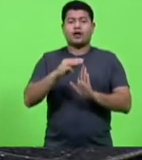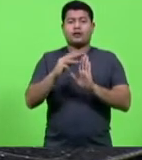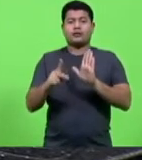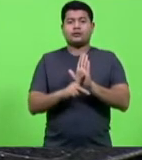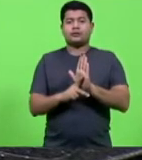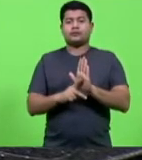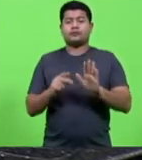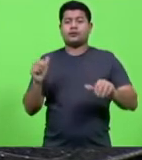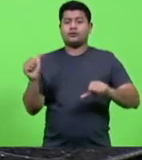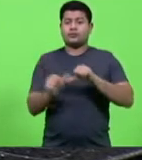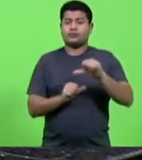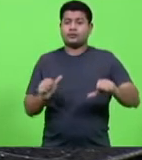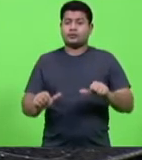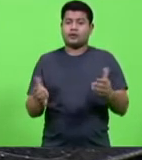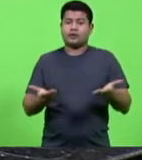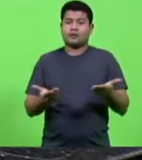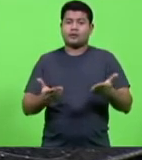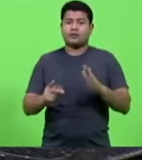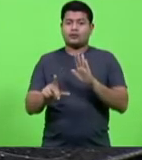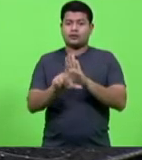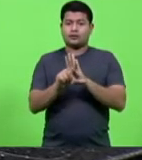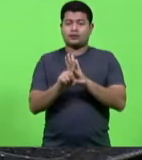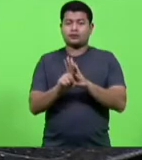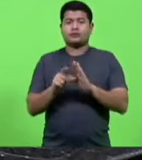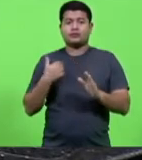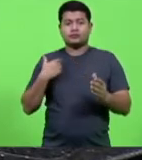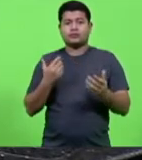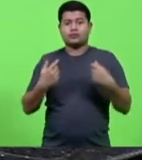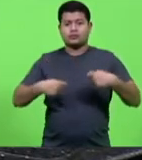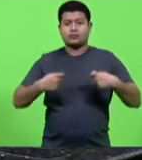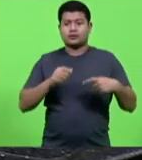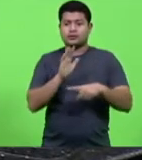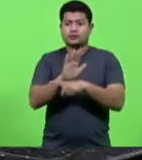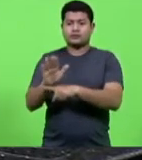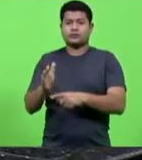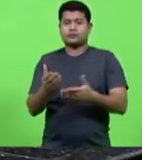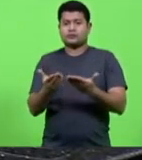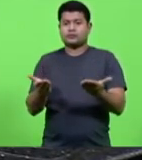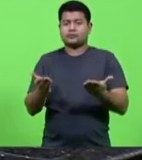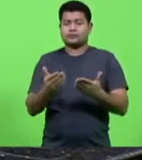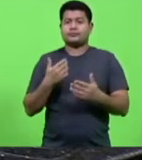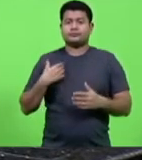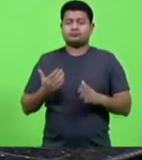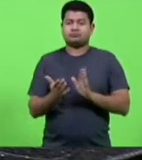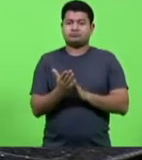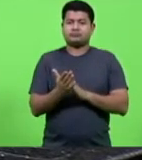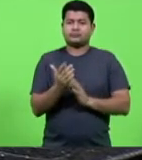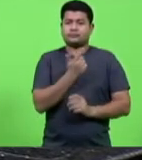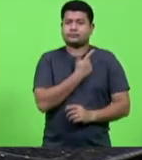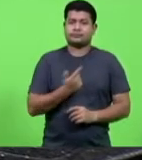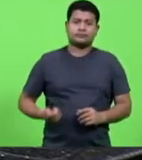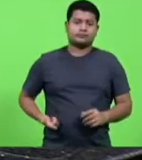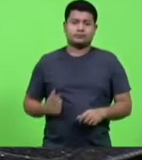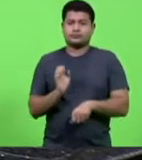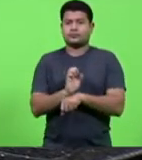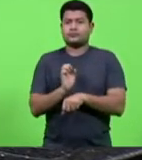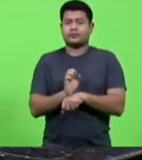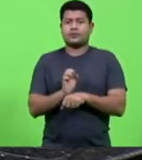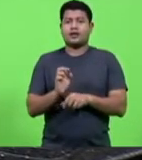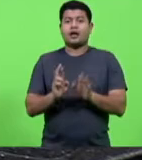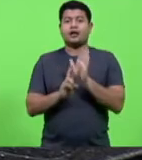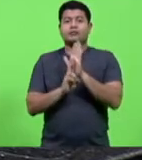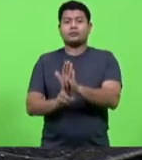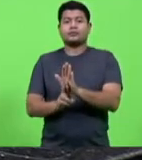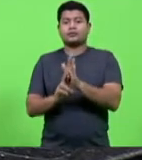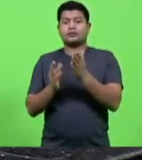vem de encontro àquilo que o catarinense, nesse momento, precisa. Então, parabenizar o governo do Estado, na pessoa